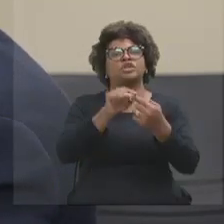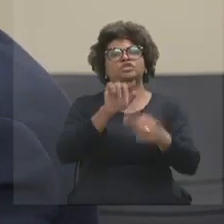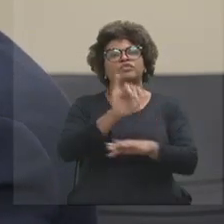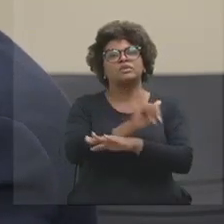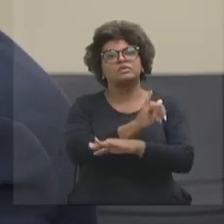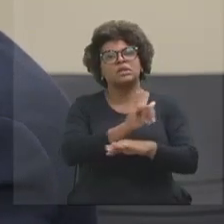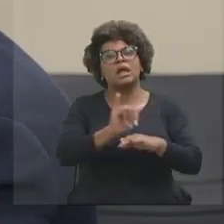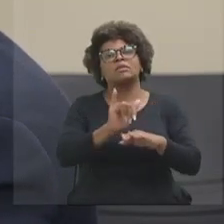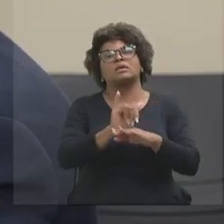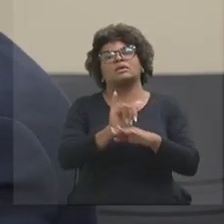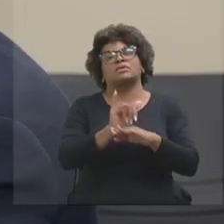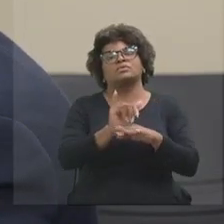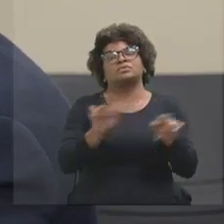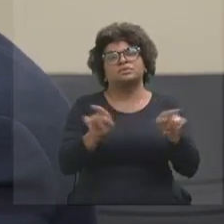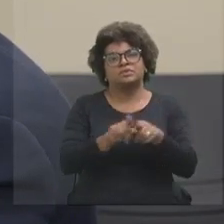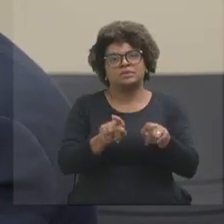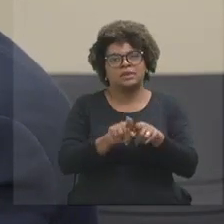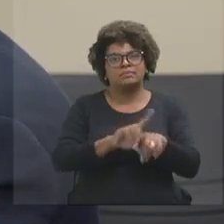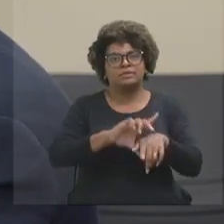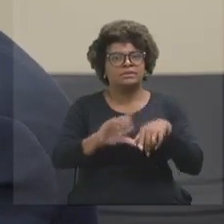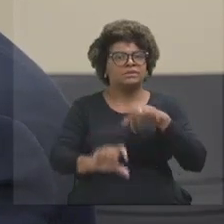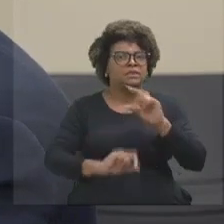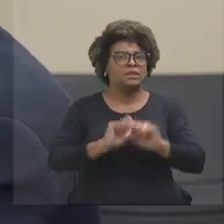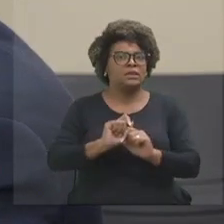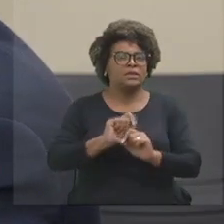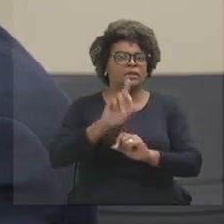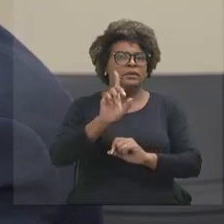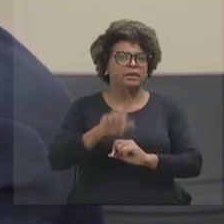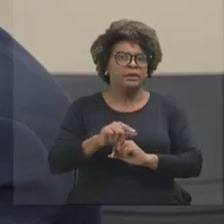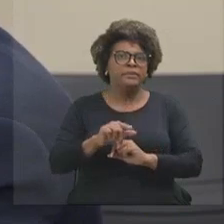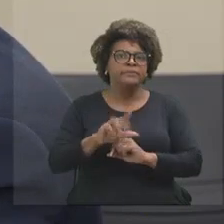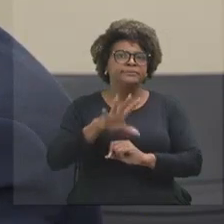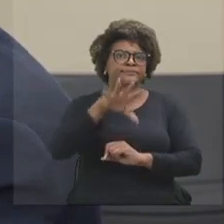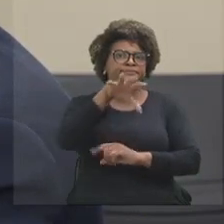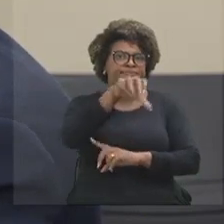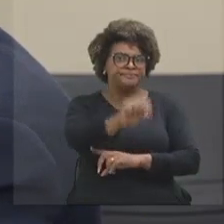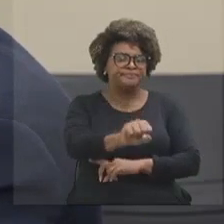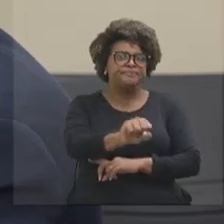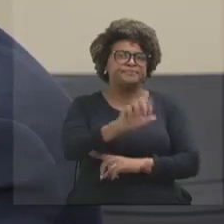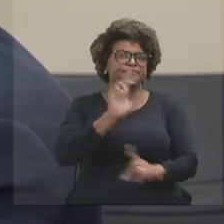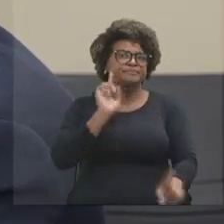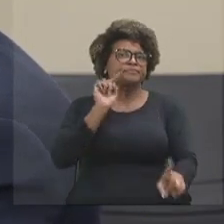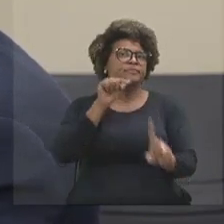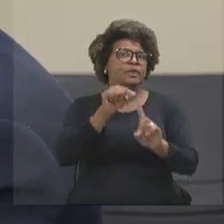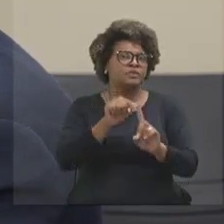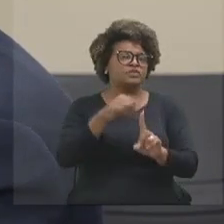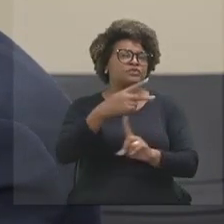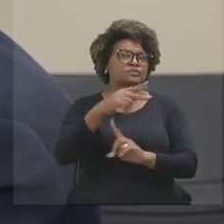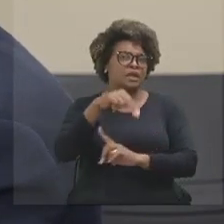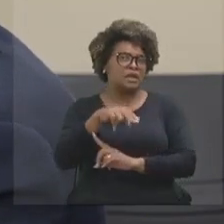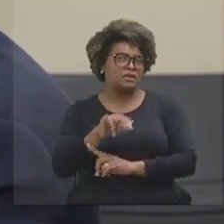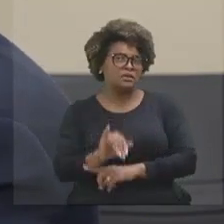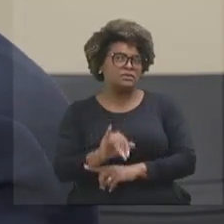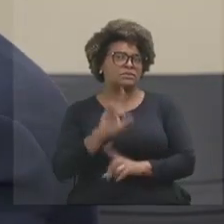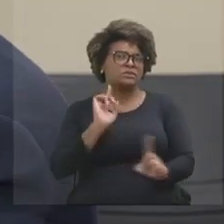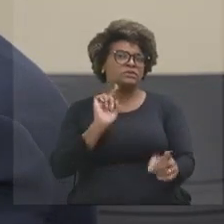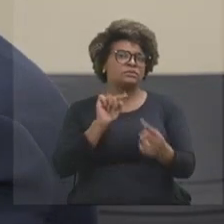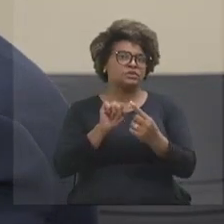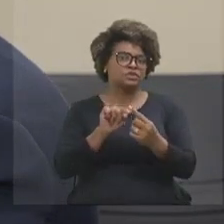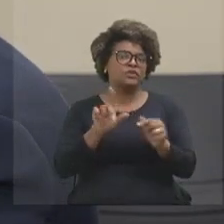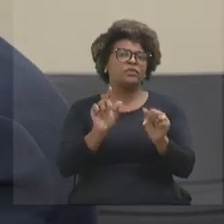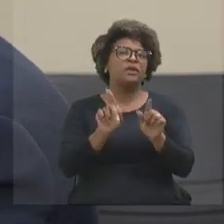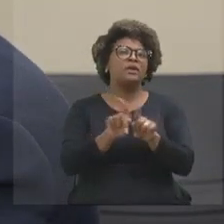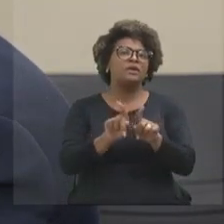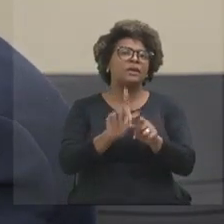e o nosso objetivo ele ele é audacioso que a gente quer atingir as metas é do pmi como objetivo e as ações